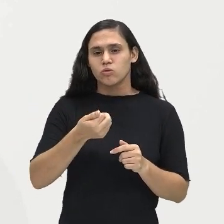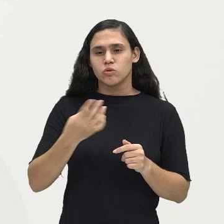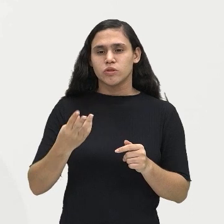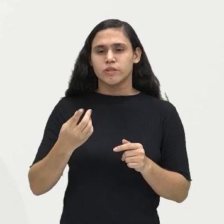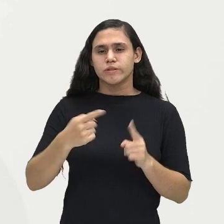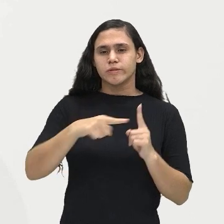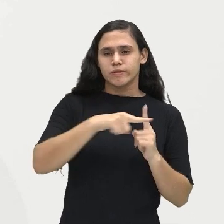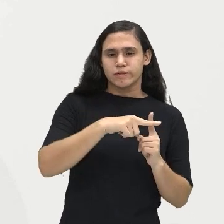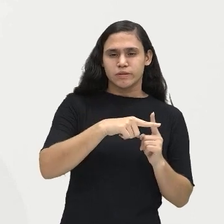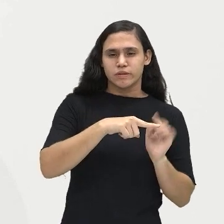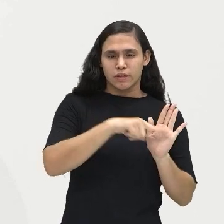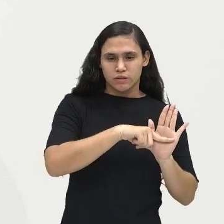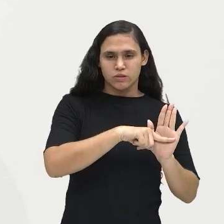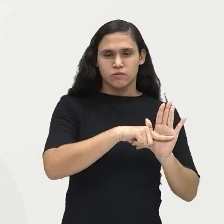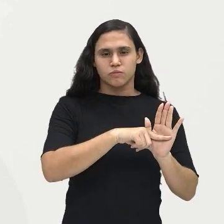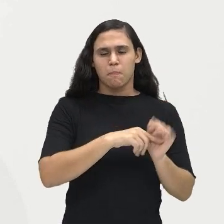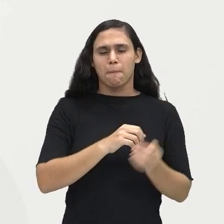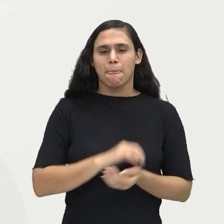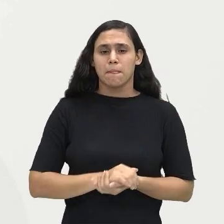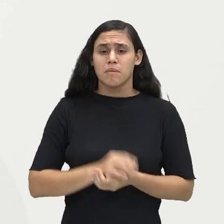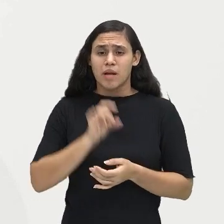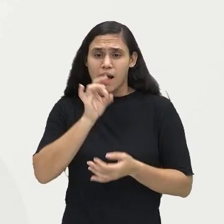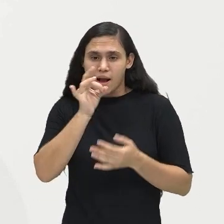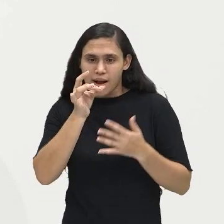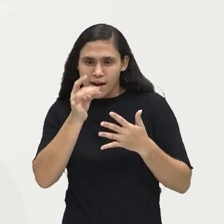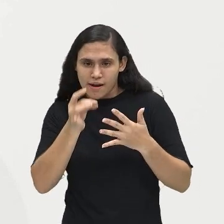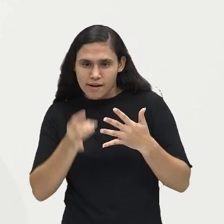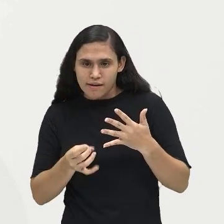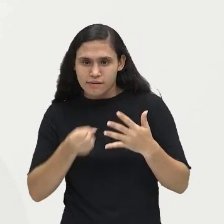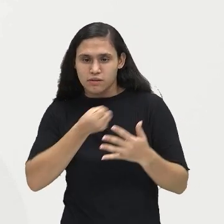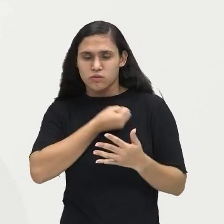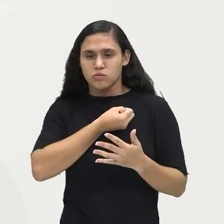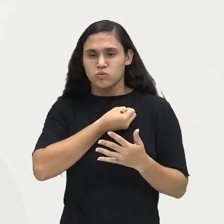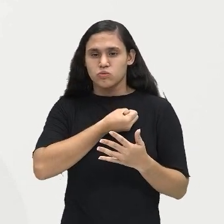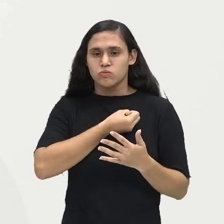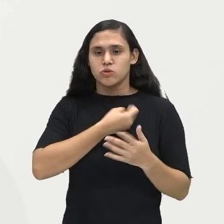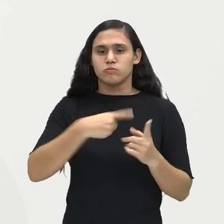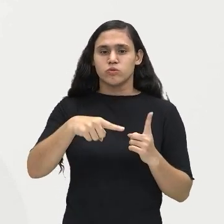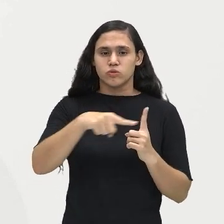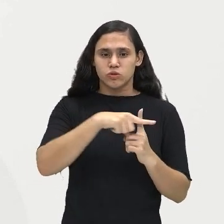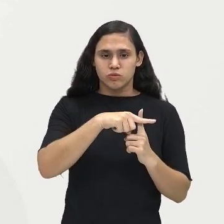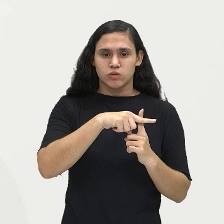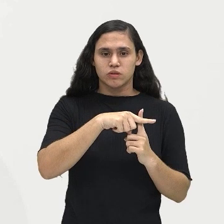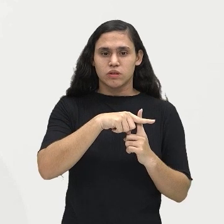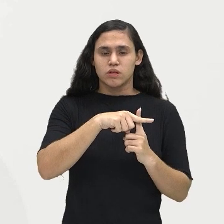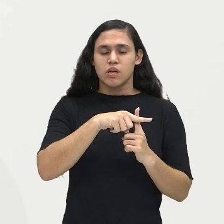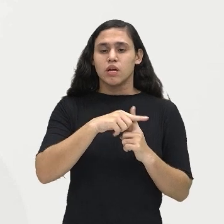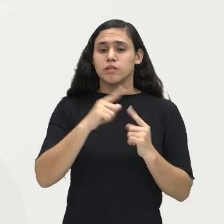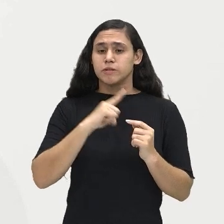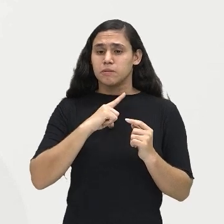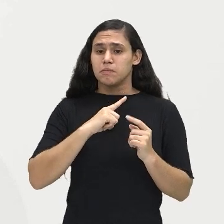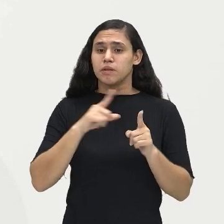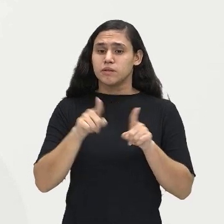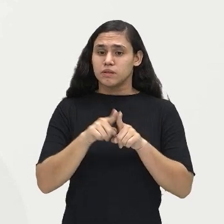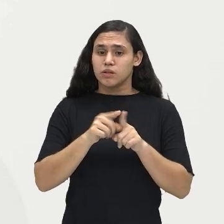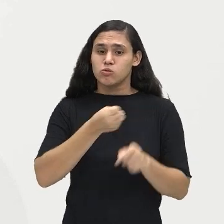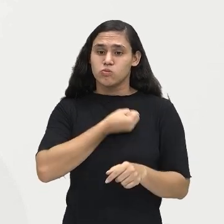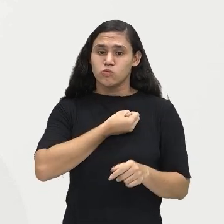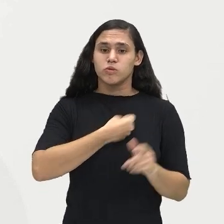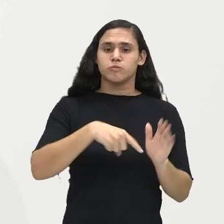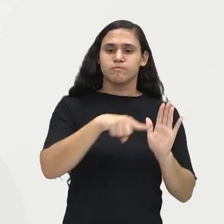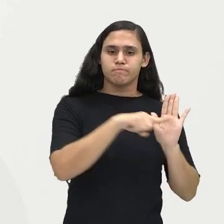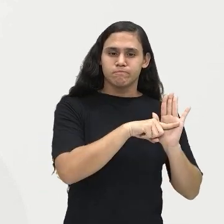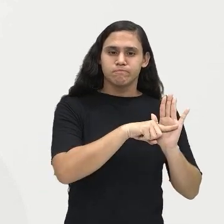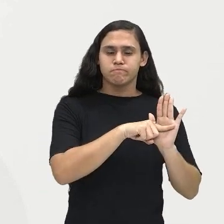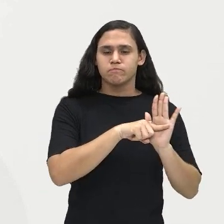positivo, vale a gente ressaltar, ó, para cada número positivo, nós temos um número negativo também, ó. Para